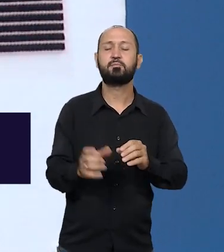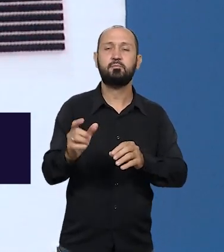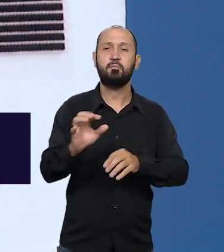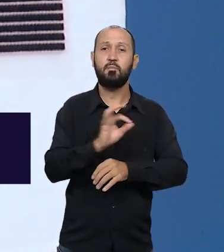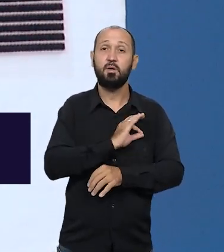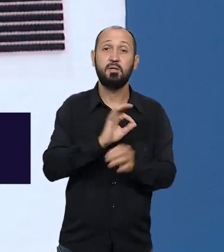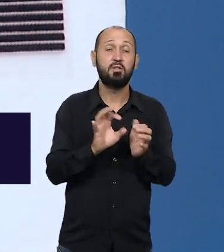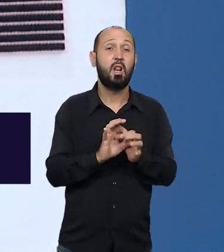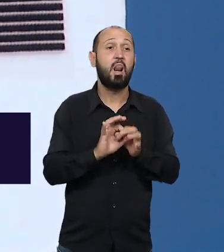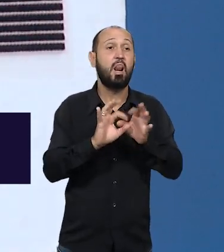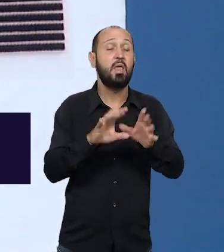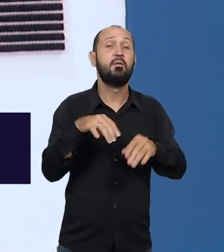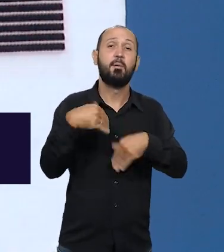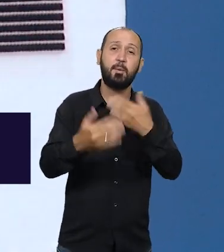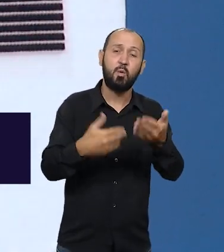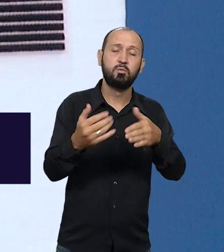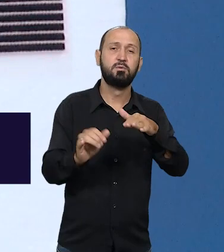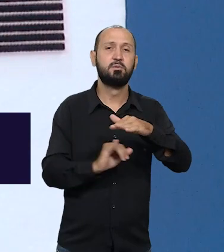quiser,